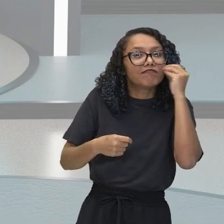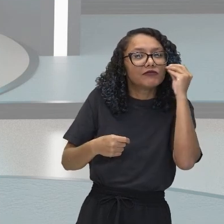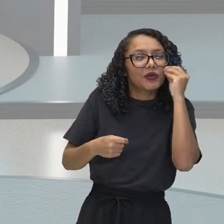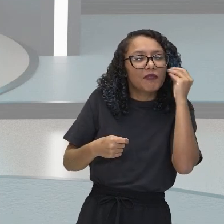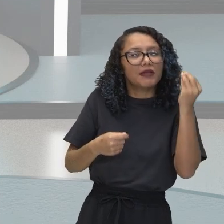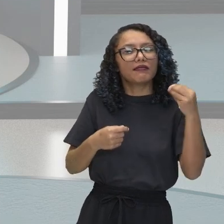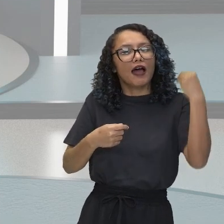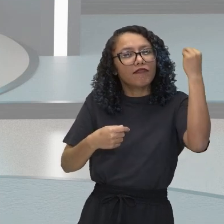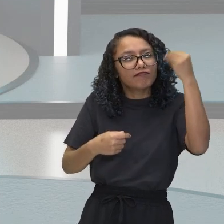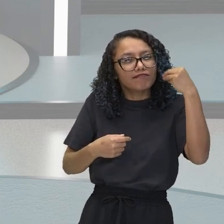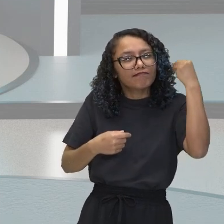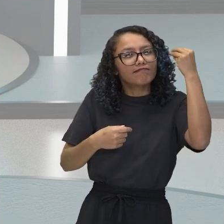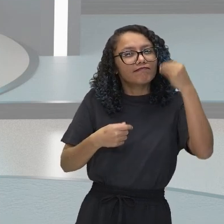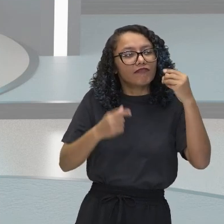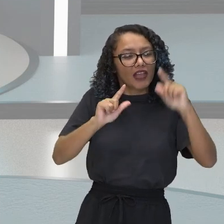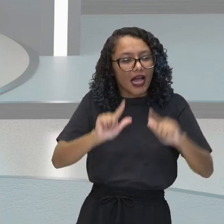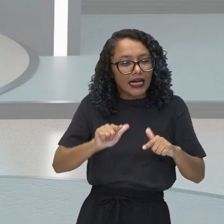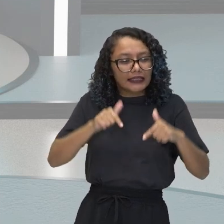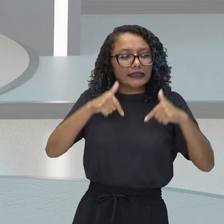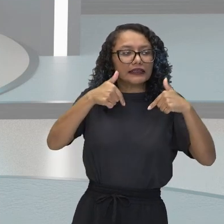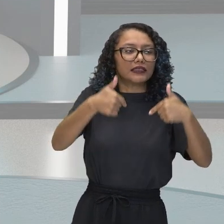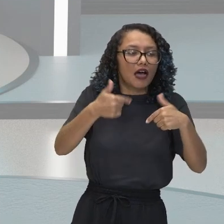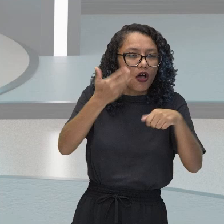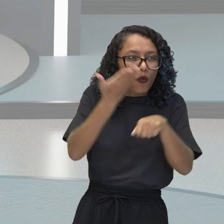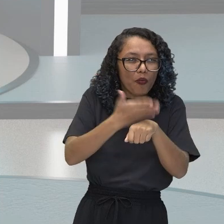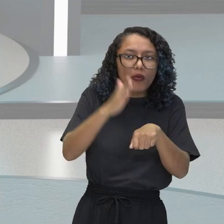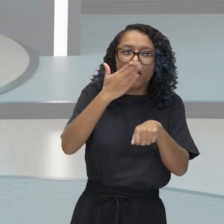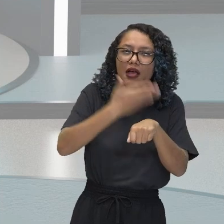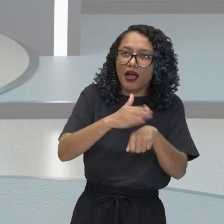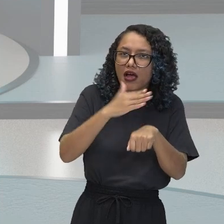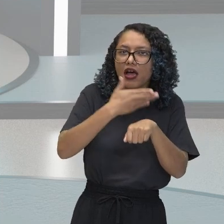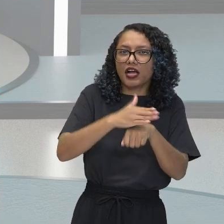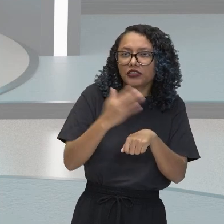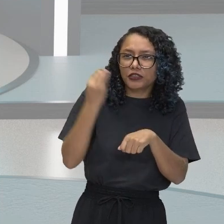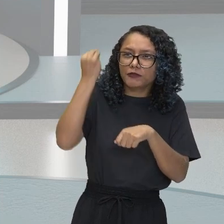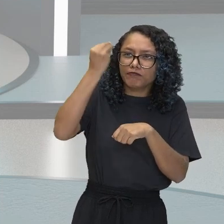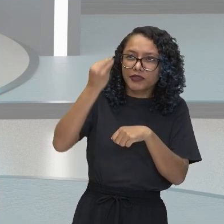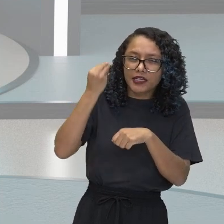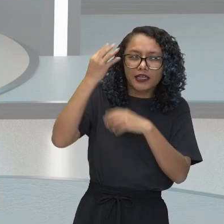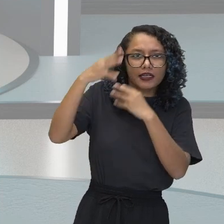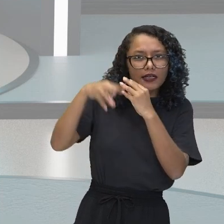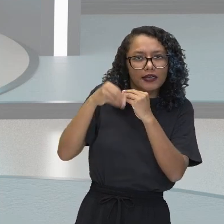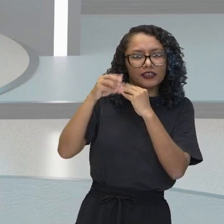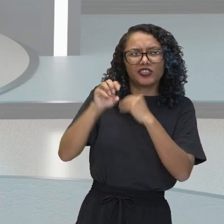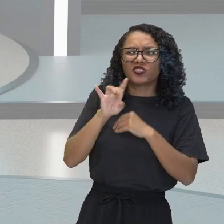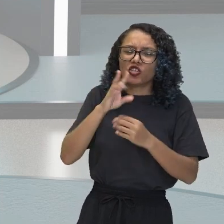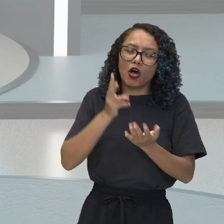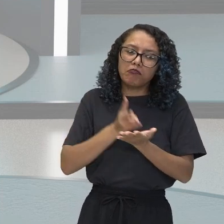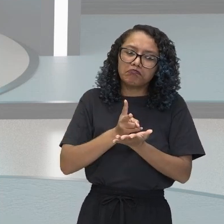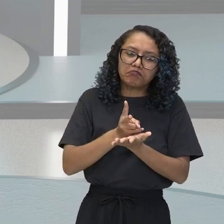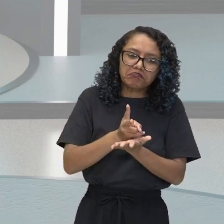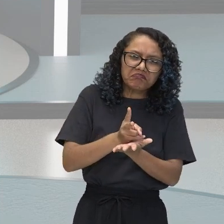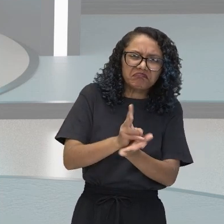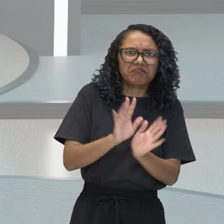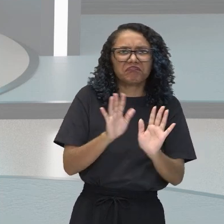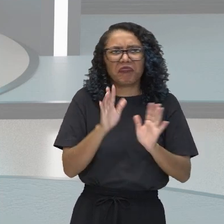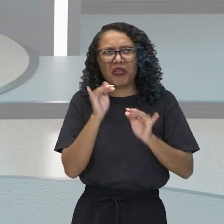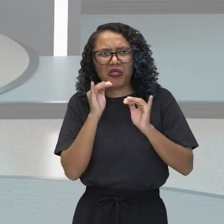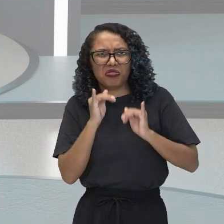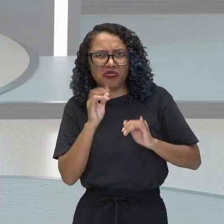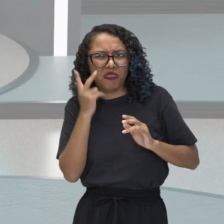nessa realidade. Não apenas seguindo, mas se permitindo estar